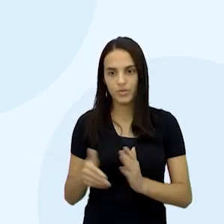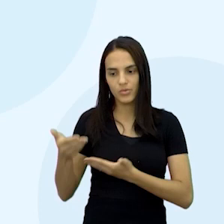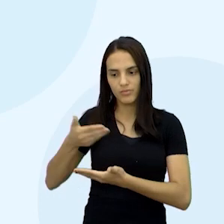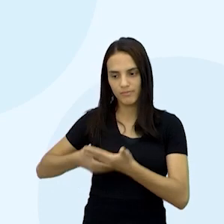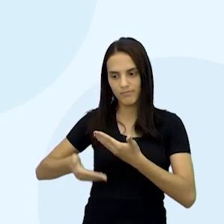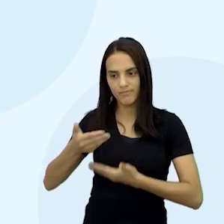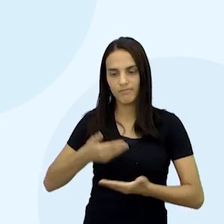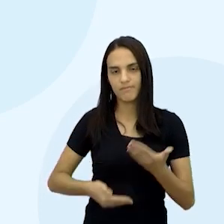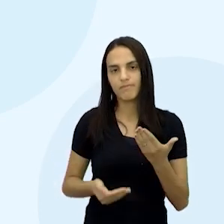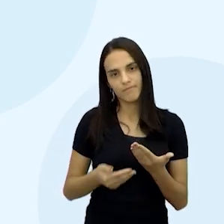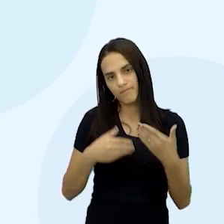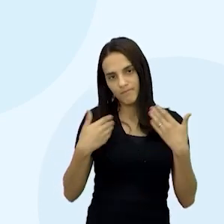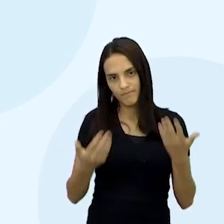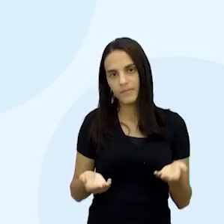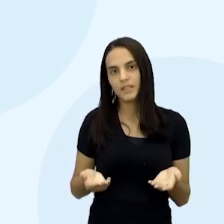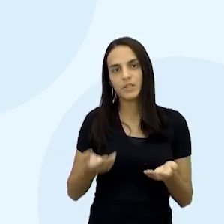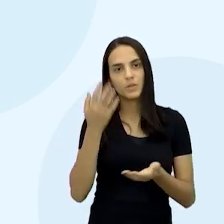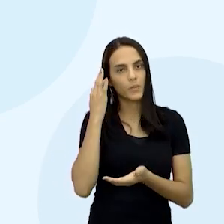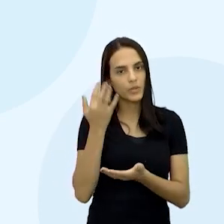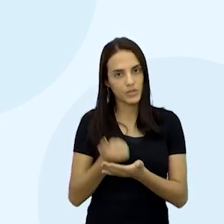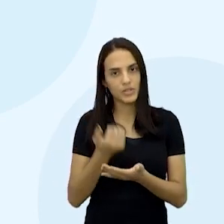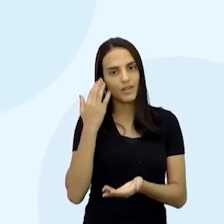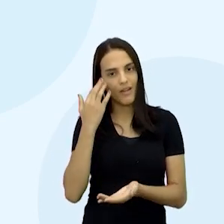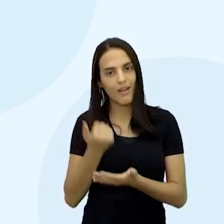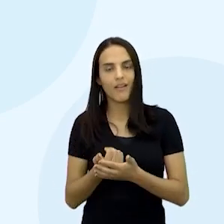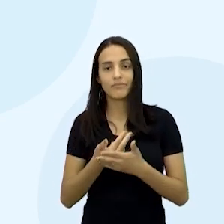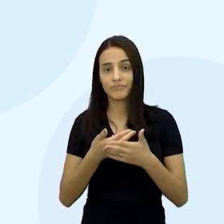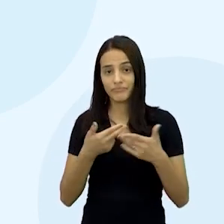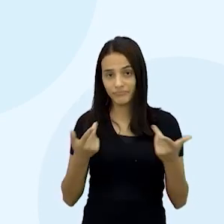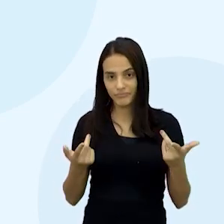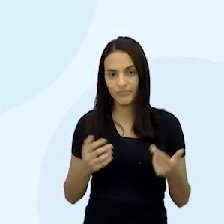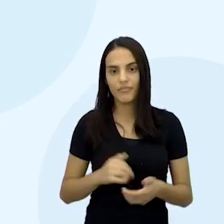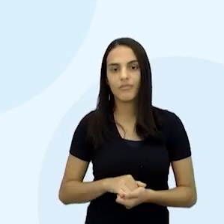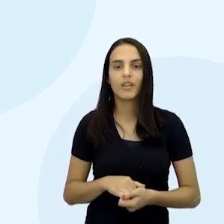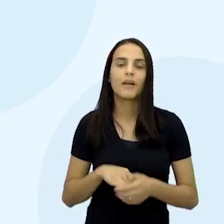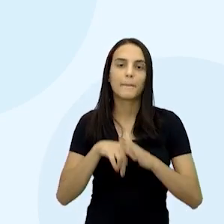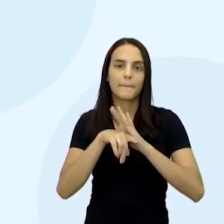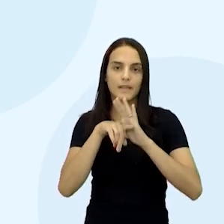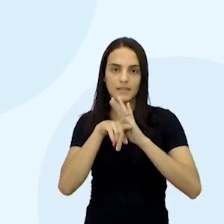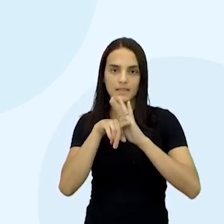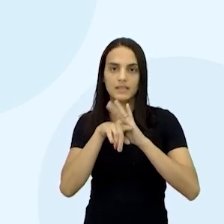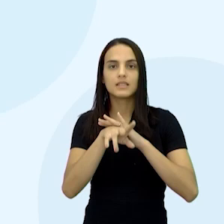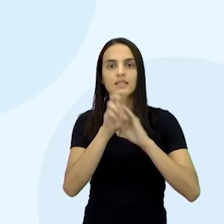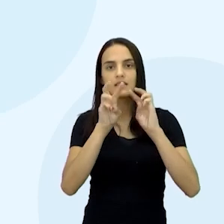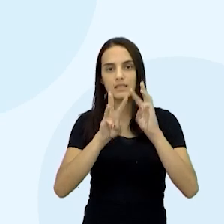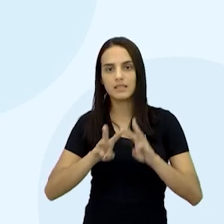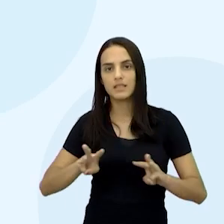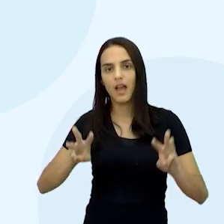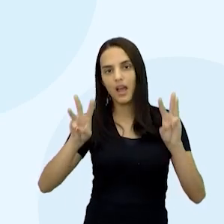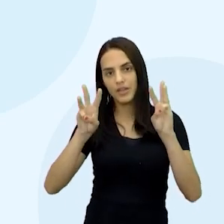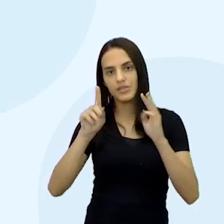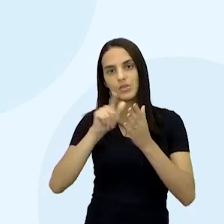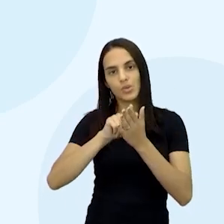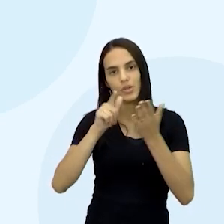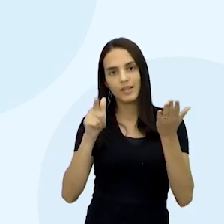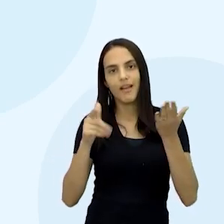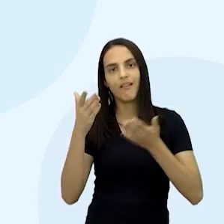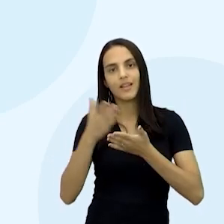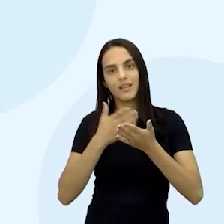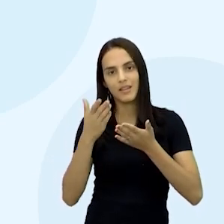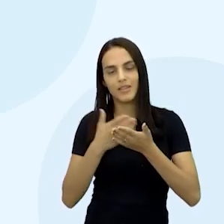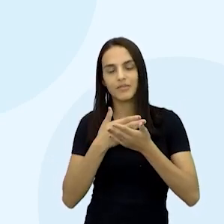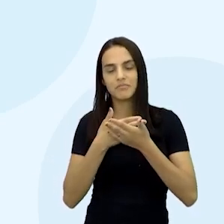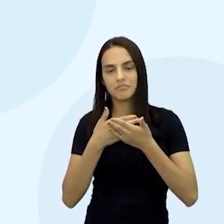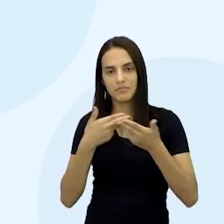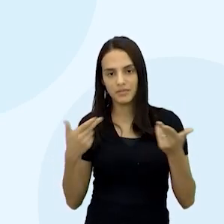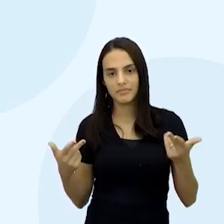compartilhada, como é o caso aí de podcast, entre outros, pesquisa em sites, revistas e livros